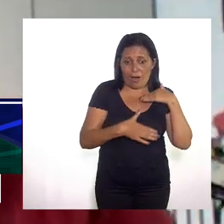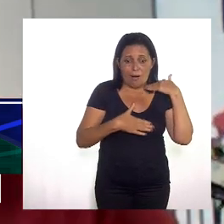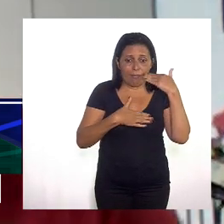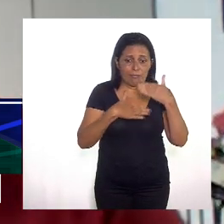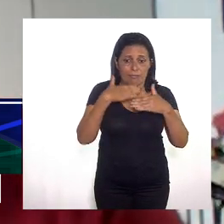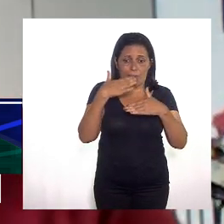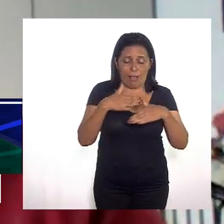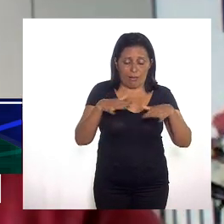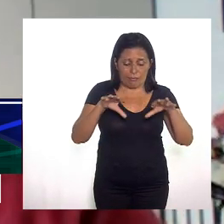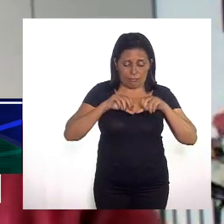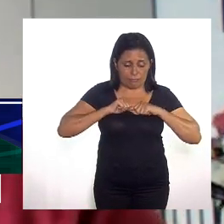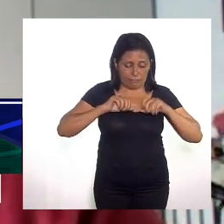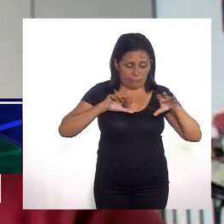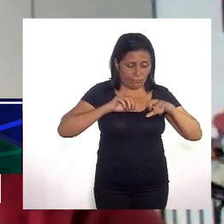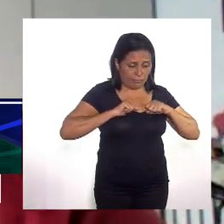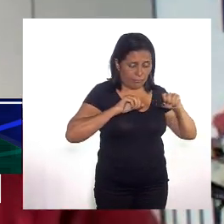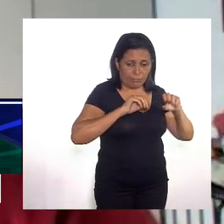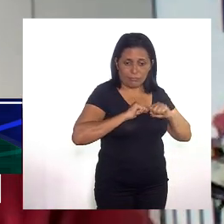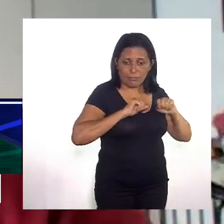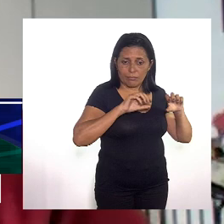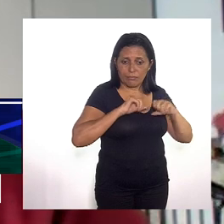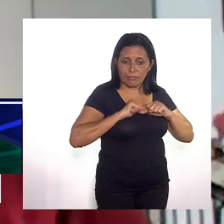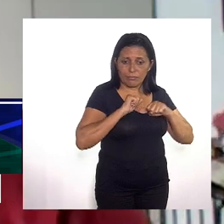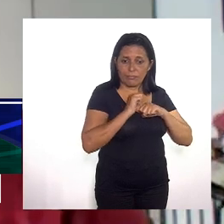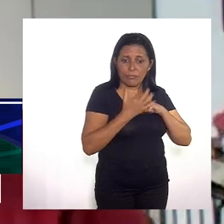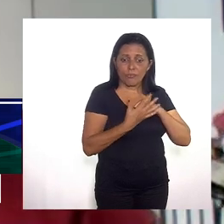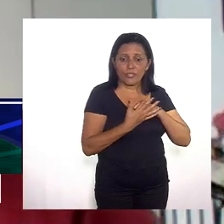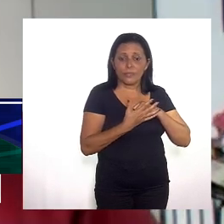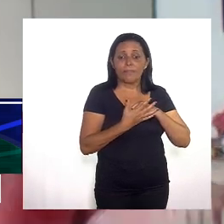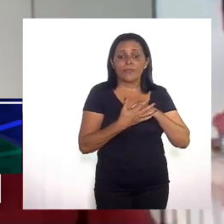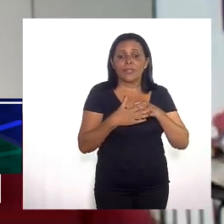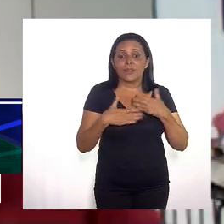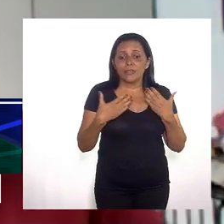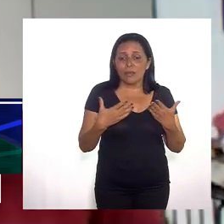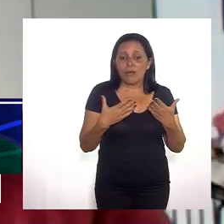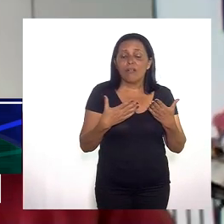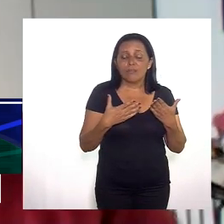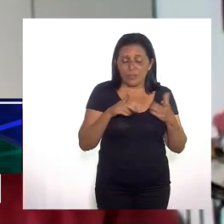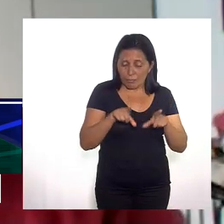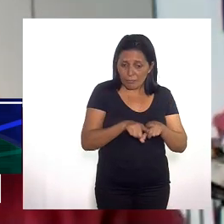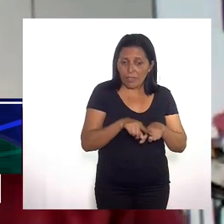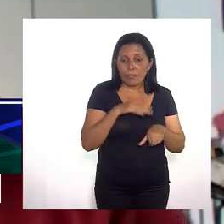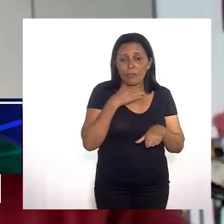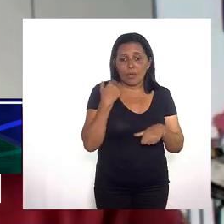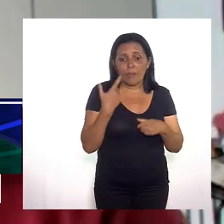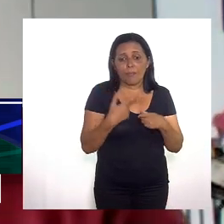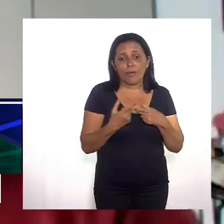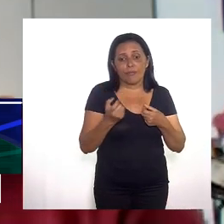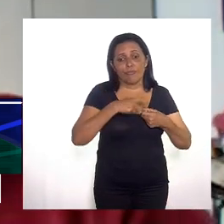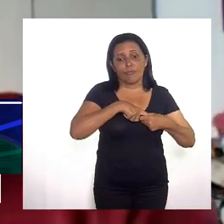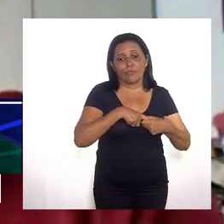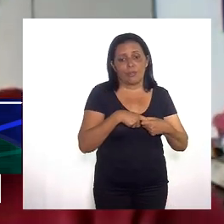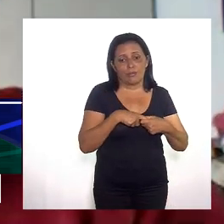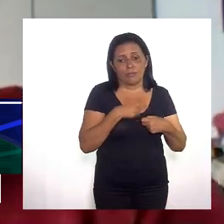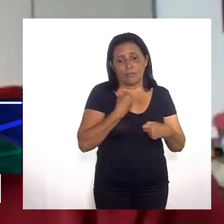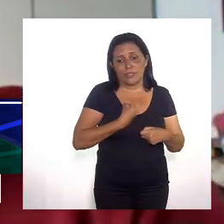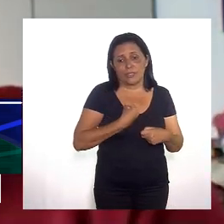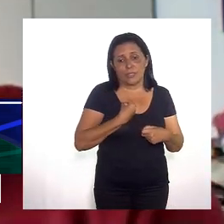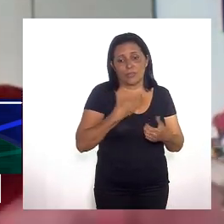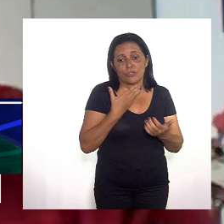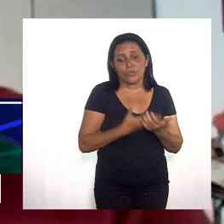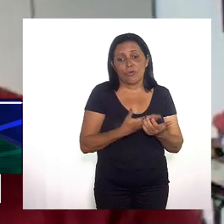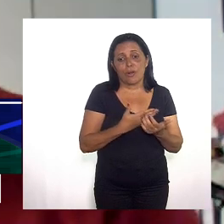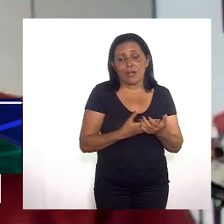profissionais contagiados, né? Número de profissionais que ficam suscetíveis a virar óbito porque estão retomando atividades presenciais em escolas